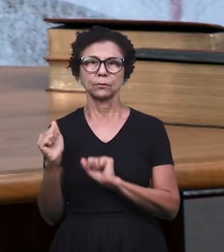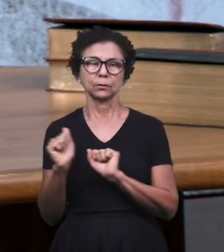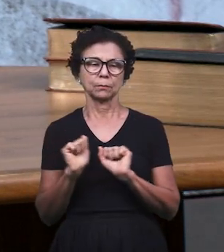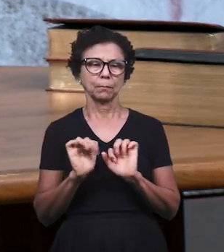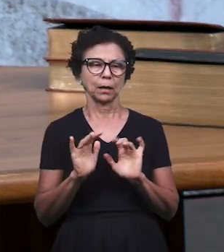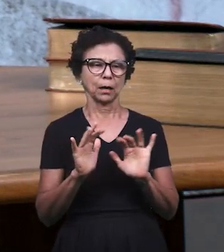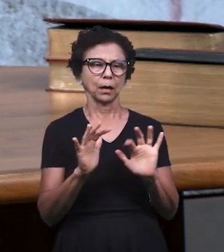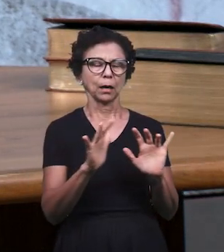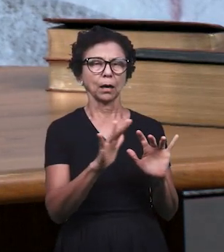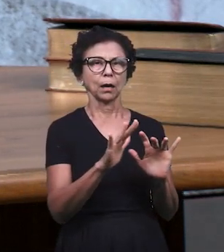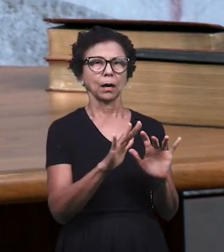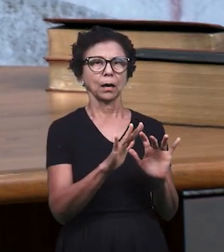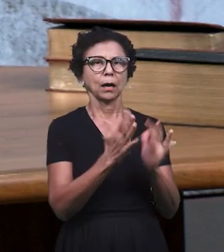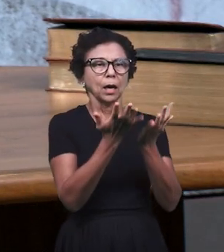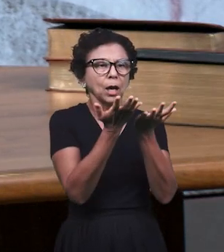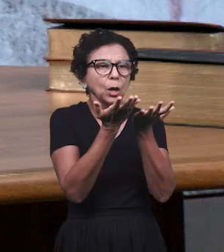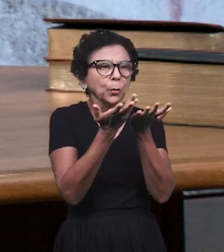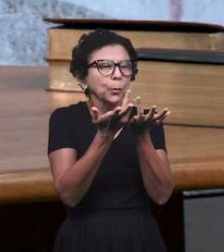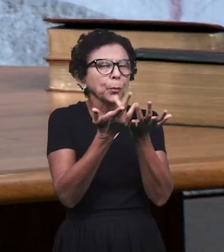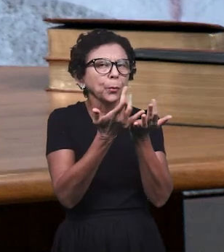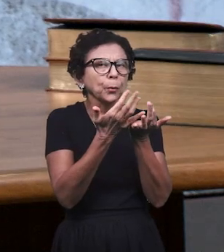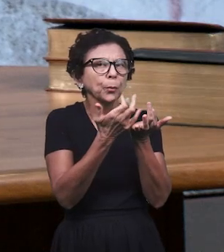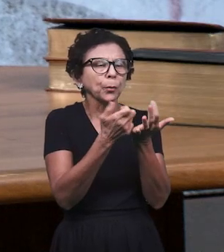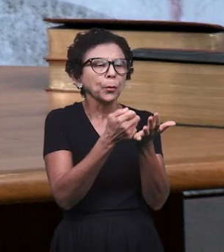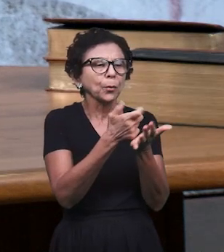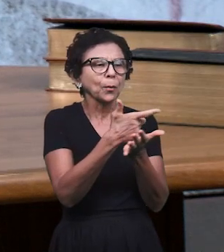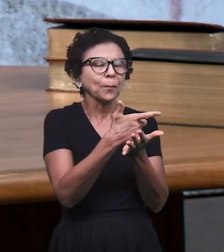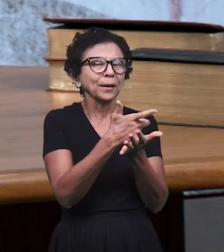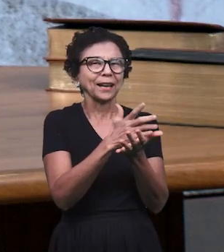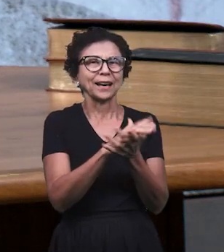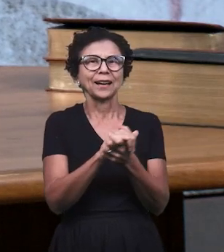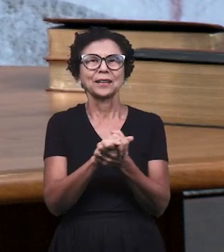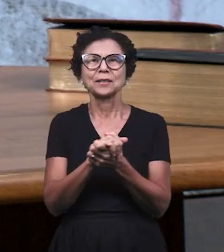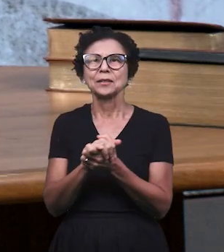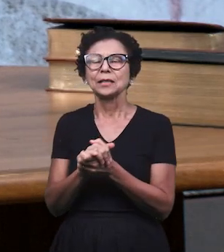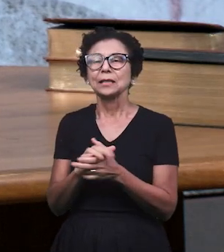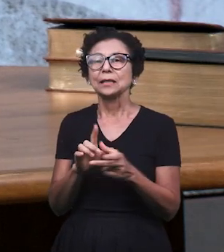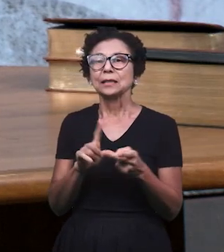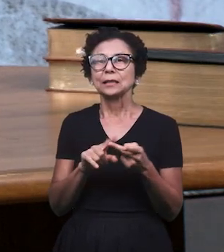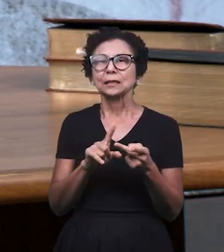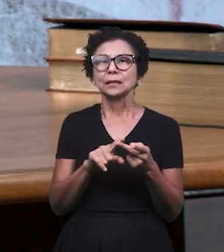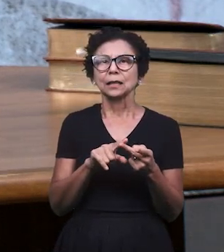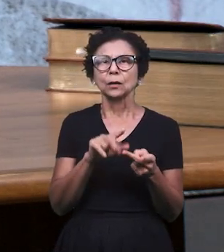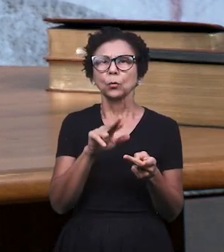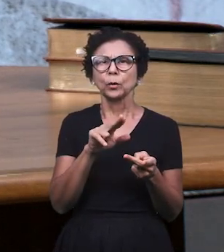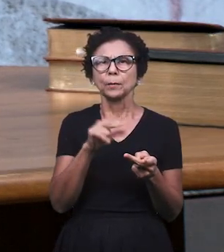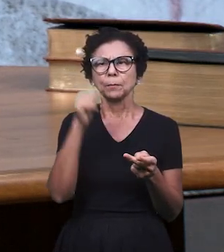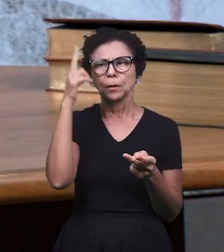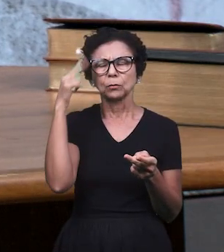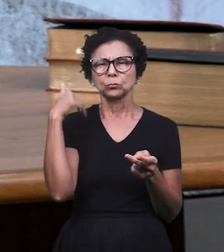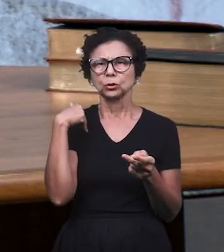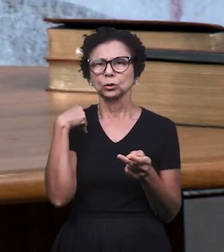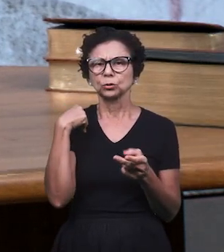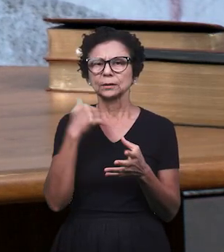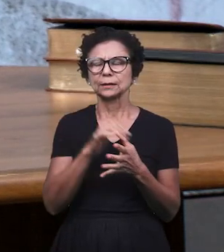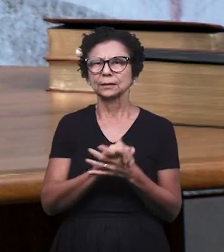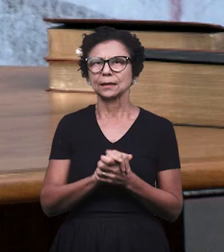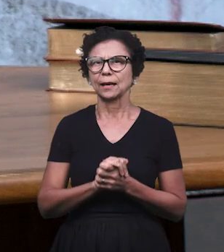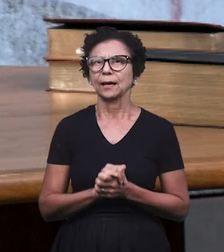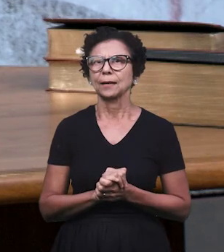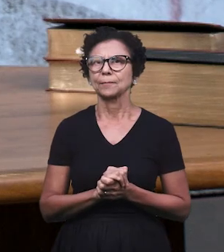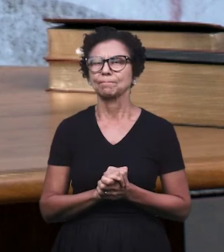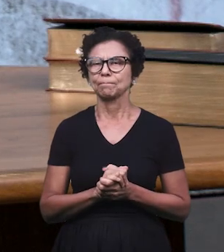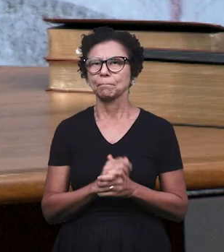Egito. A Benjamim, porém, irmão de José, não enviou Jacó com seus irmãos, porque